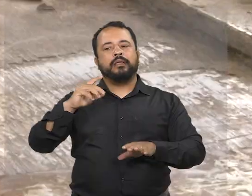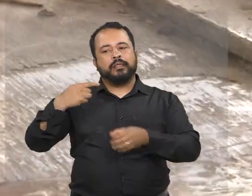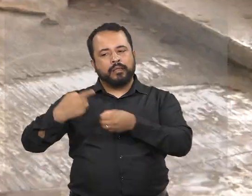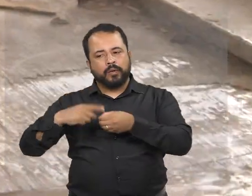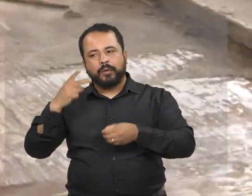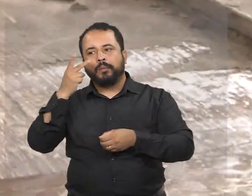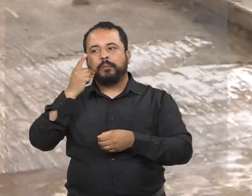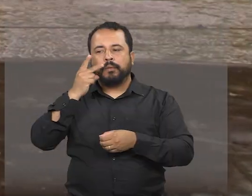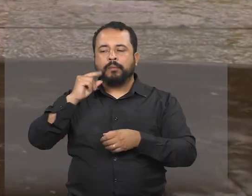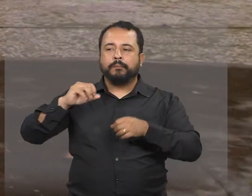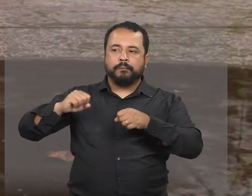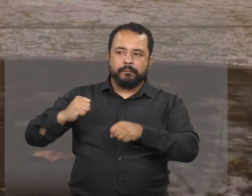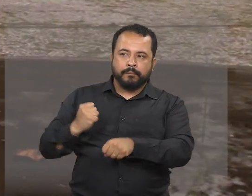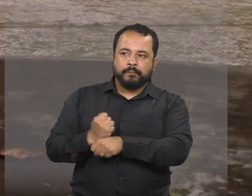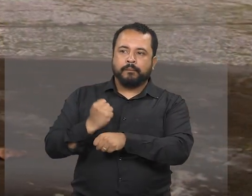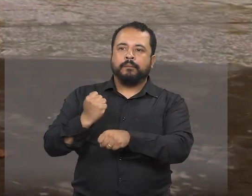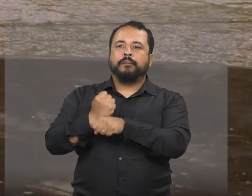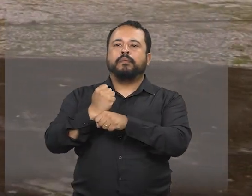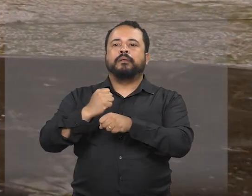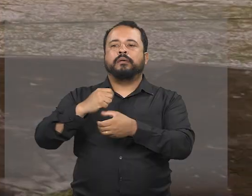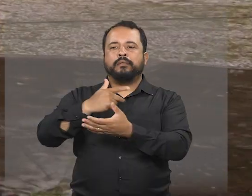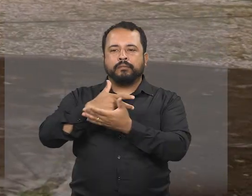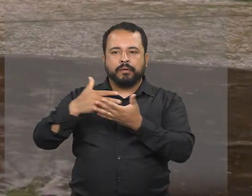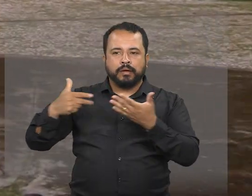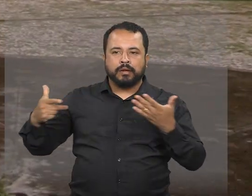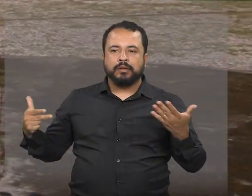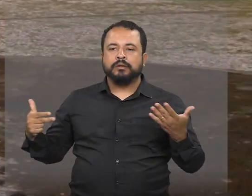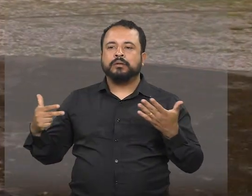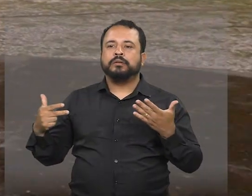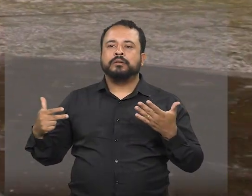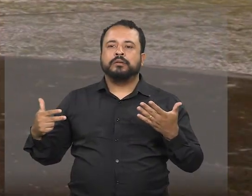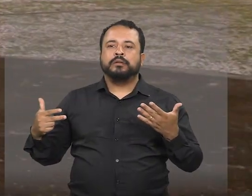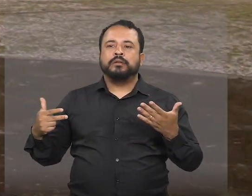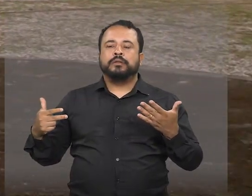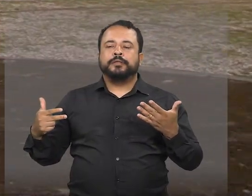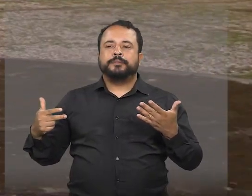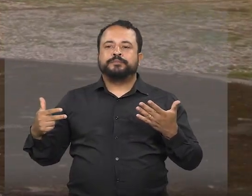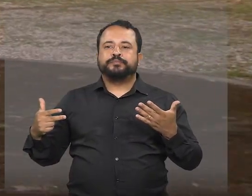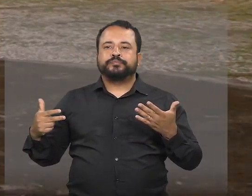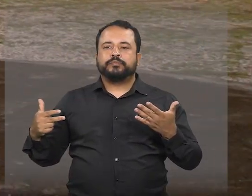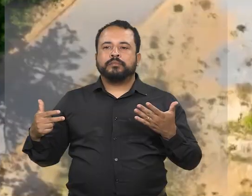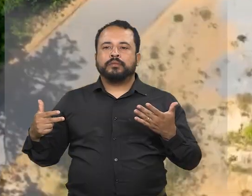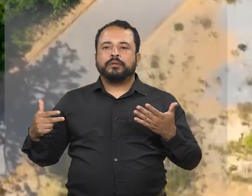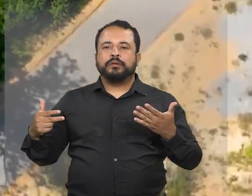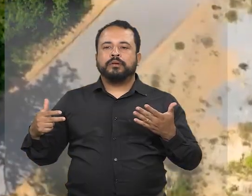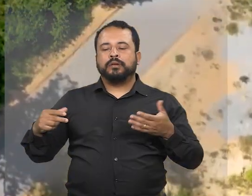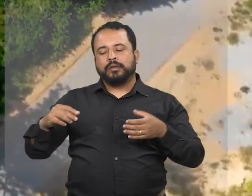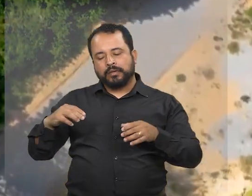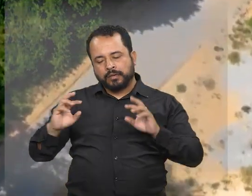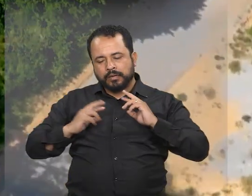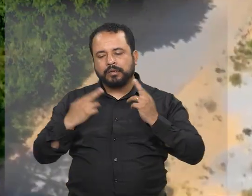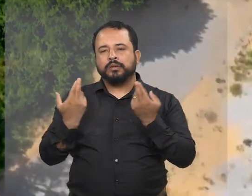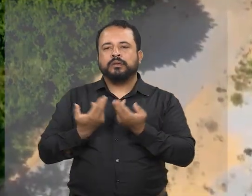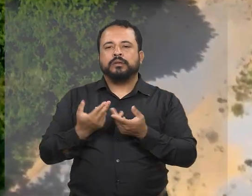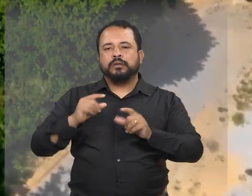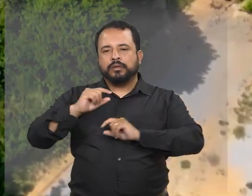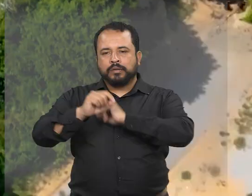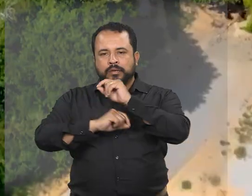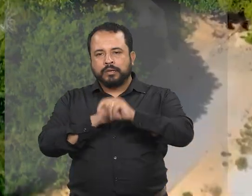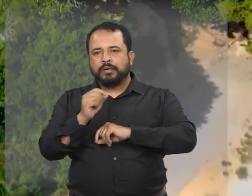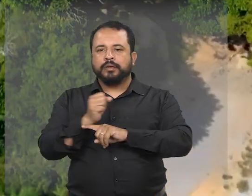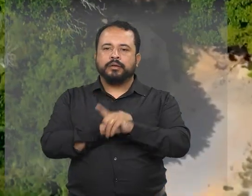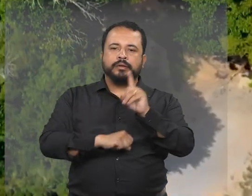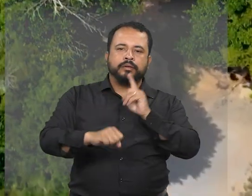Obras, serviços e programas criados para reduzir a vulnerabilidade das comunidades atingidas estão reunidos no Plano de